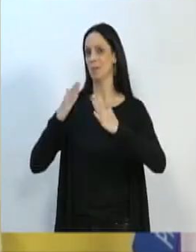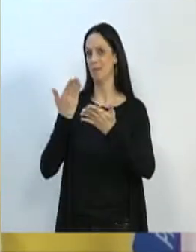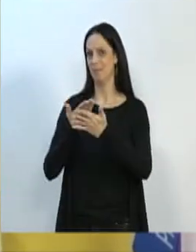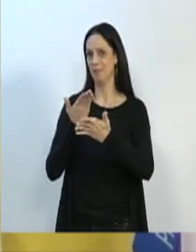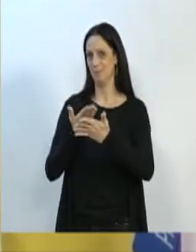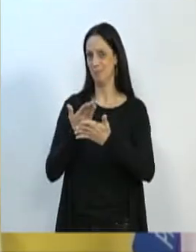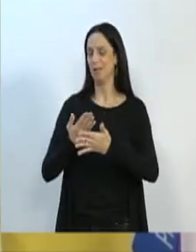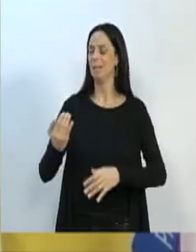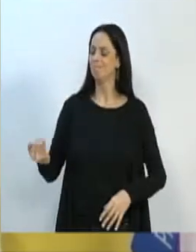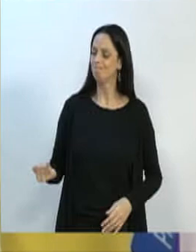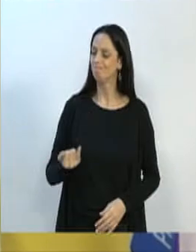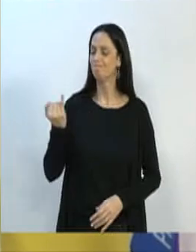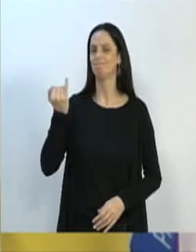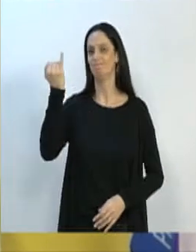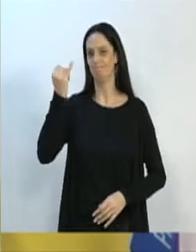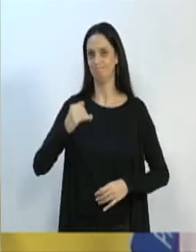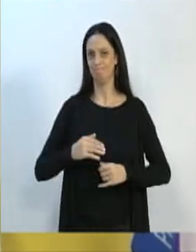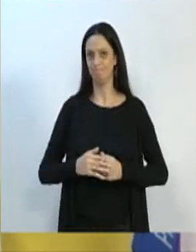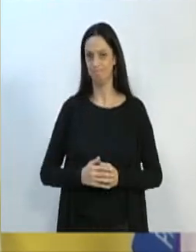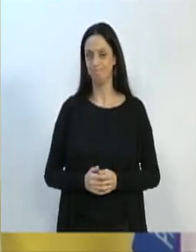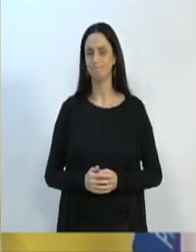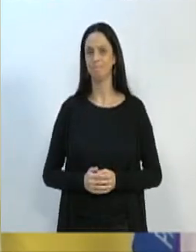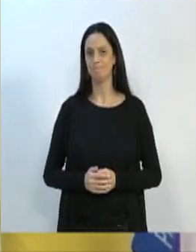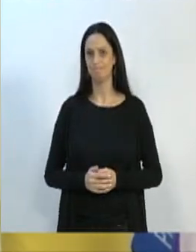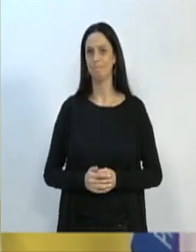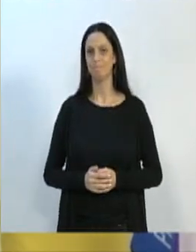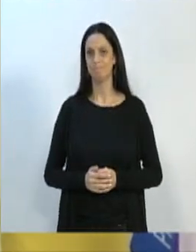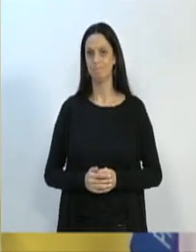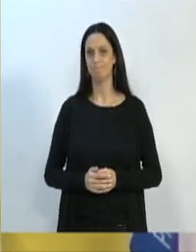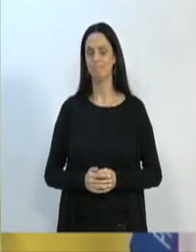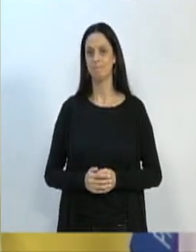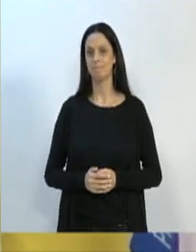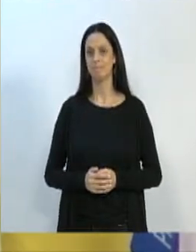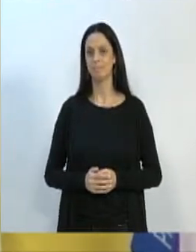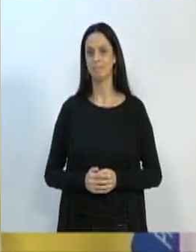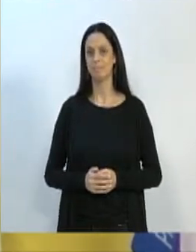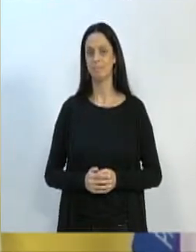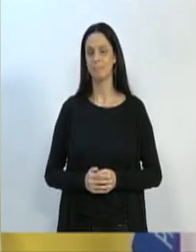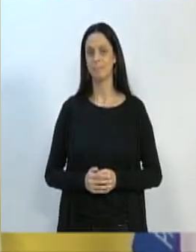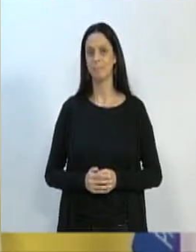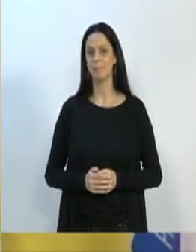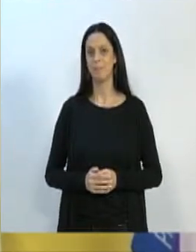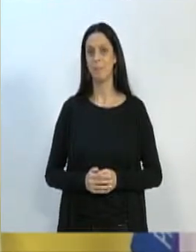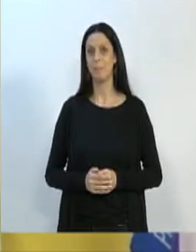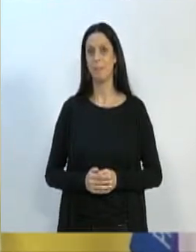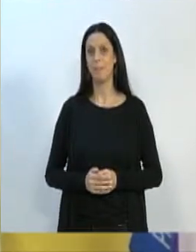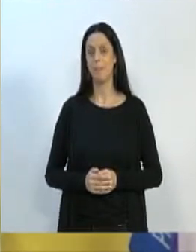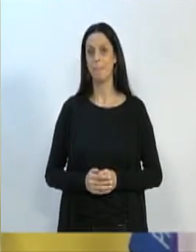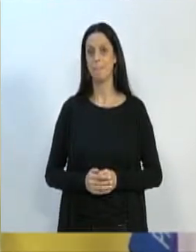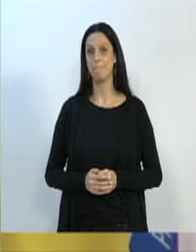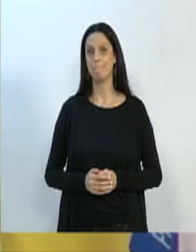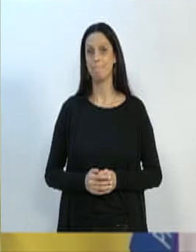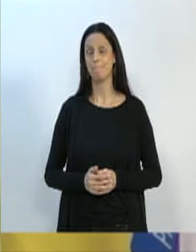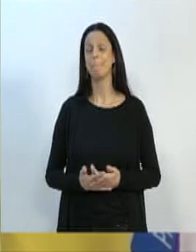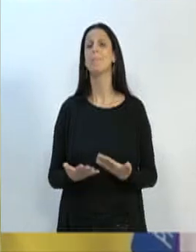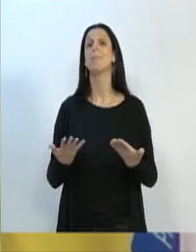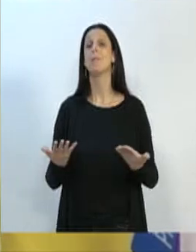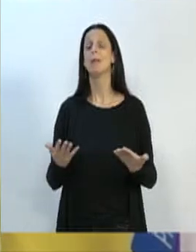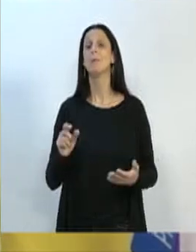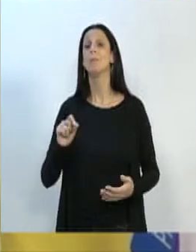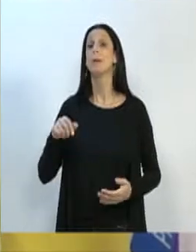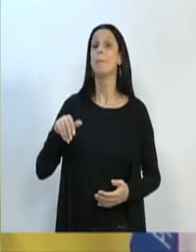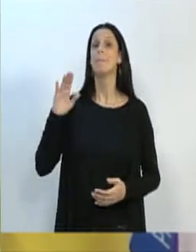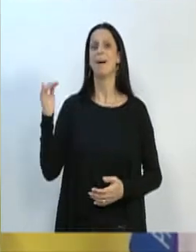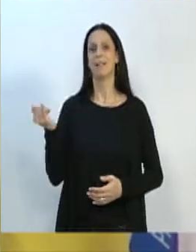Sul Não há nada sem sombra de dúvida Não há nada aqui de que a gente possa fazer de mais importante